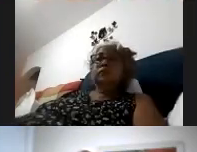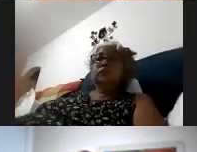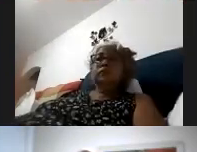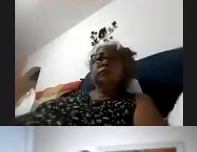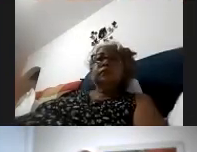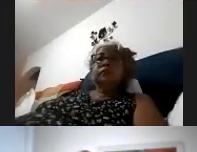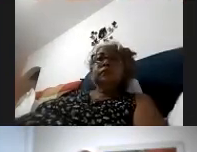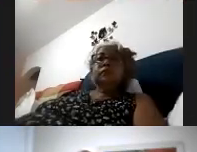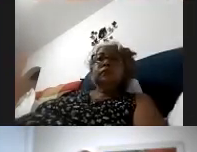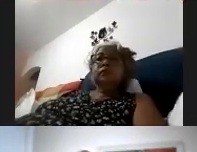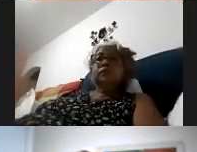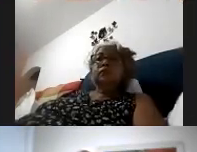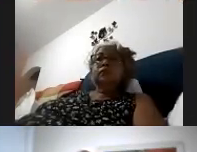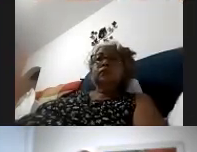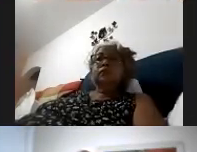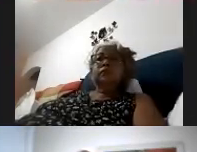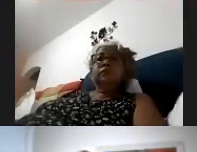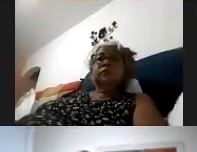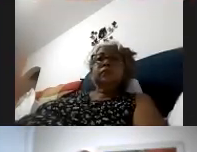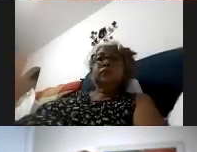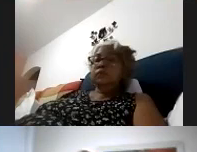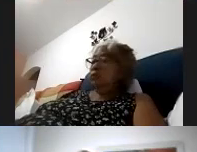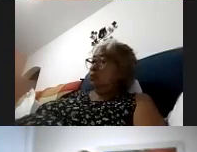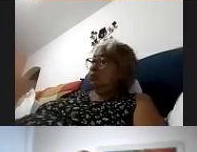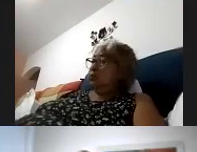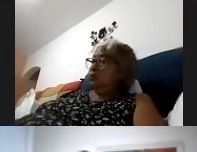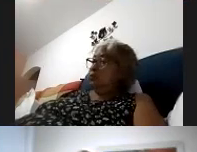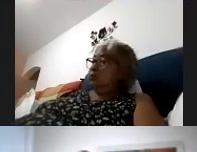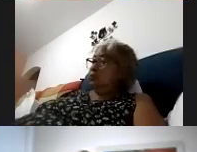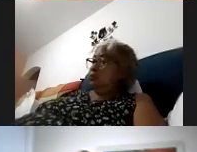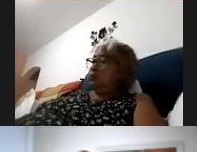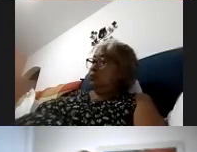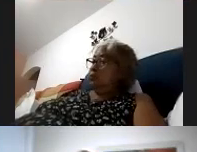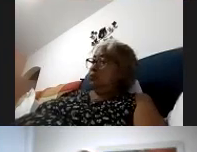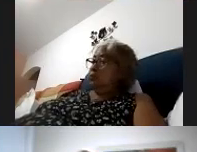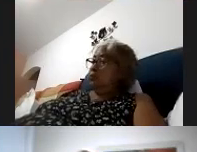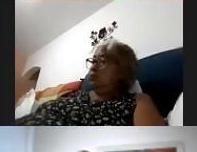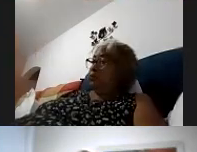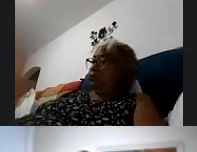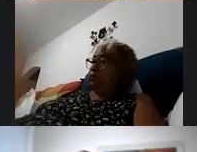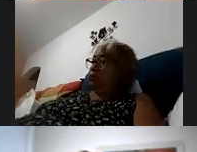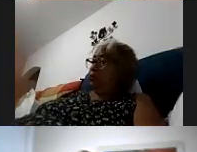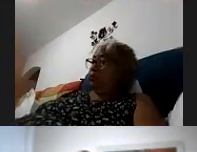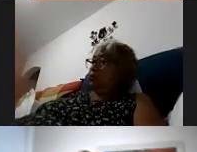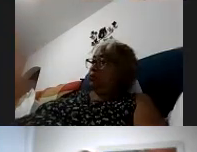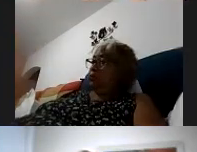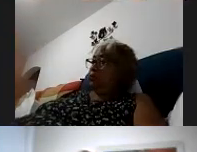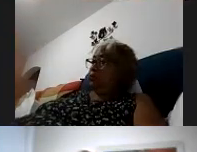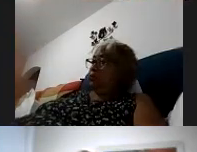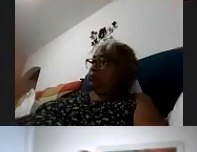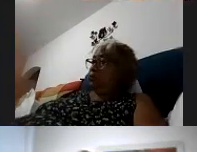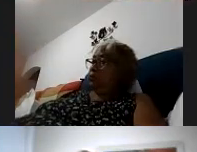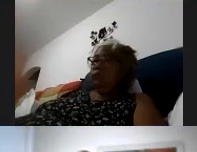o potencial, uma perspectiva melhor. Então, seria a nossa segunda justificativa para discutir a deficiência.